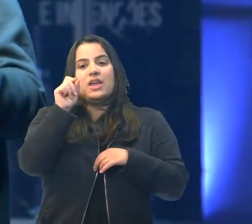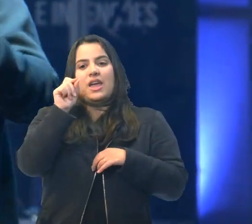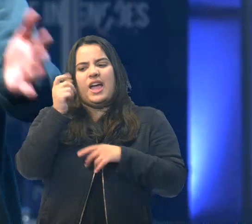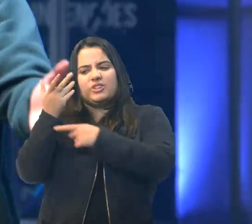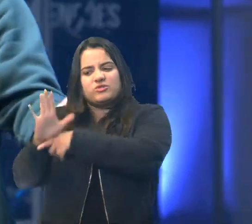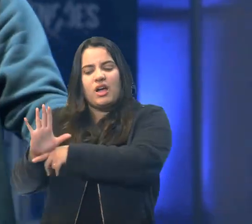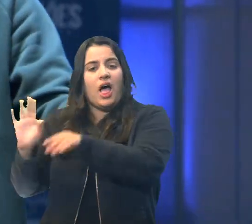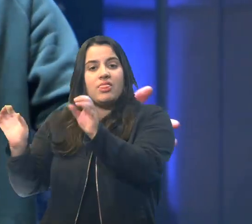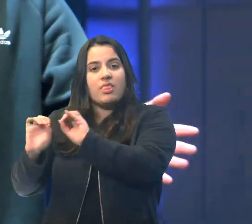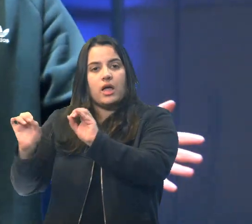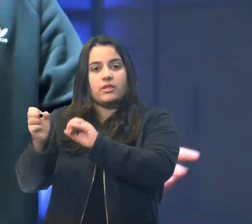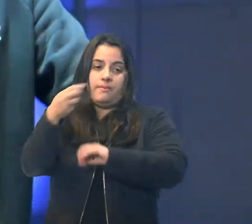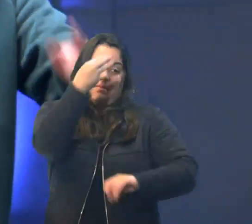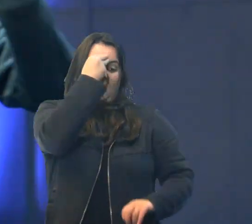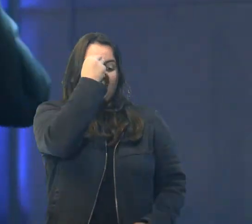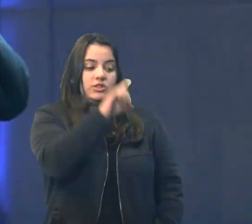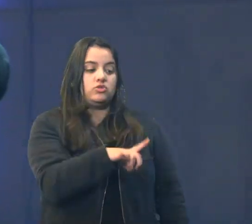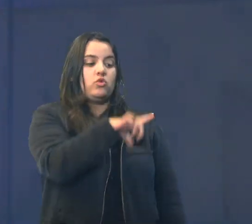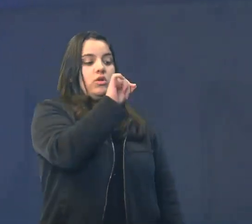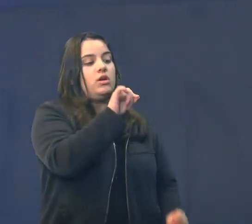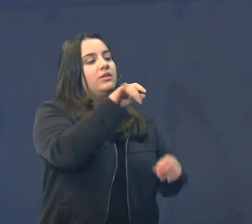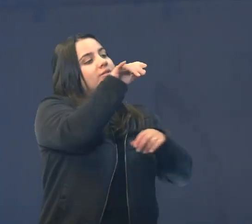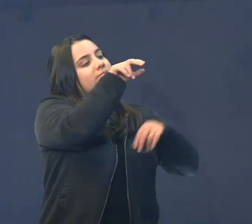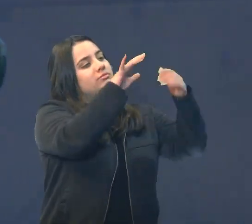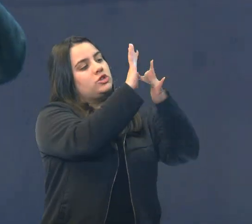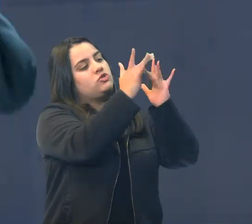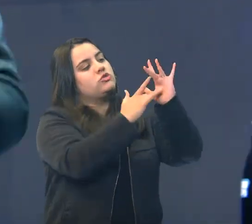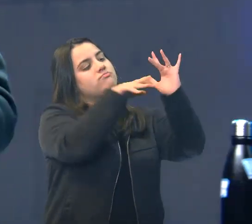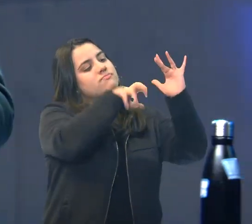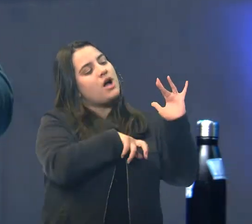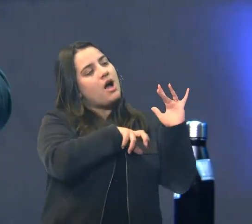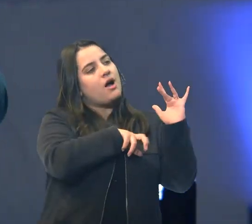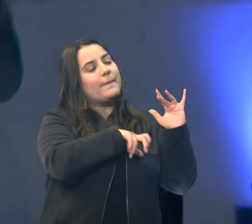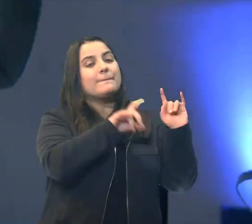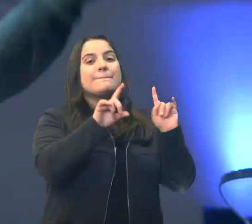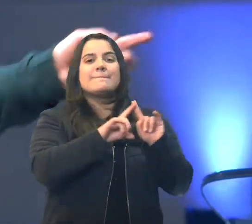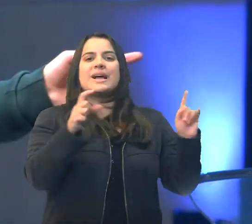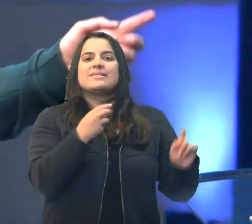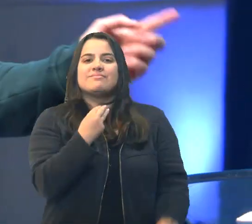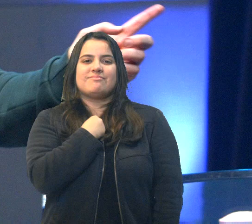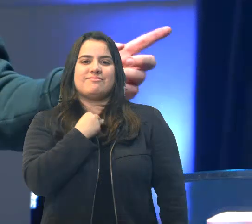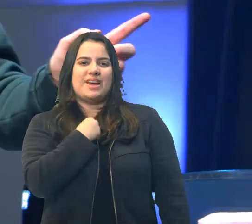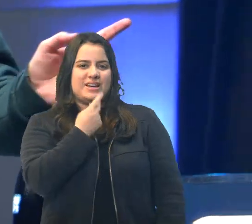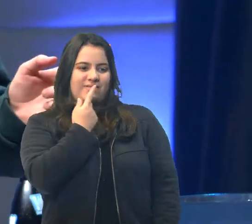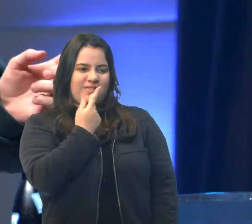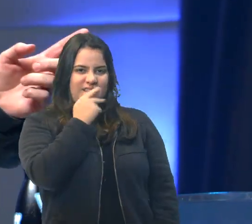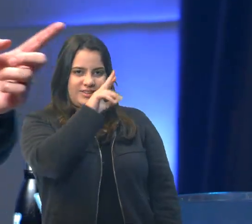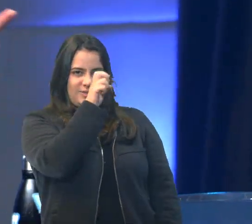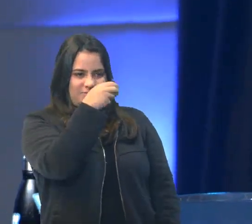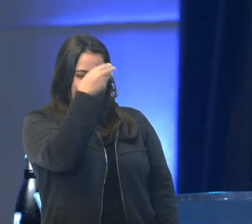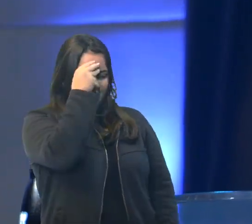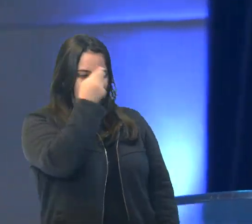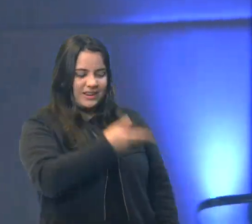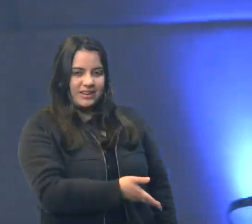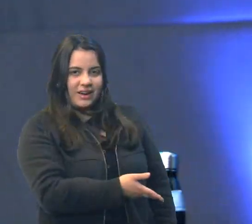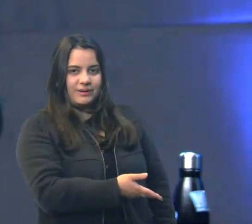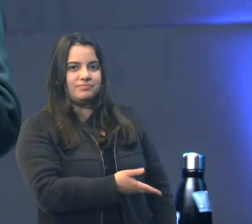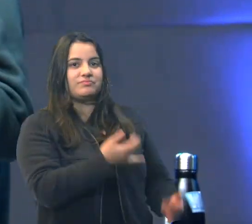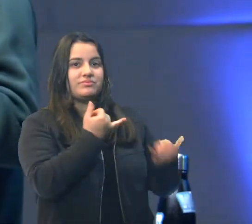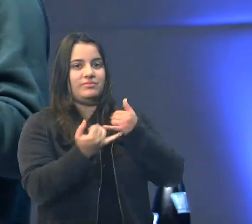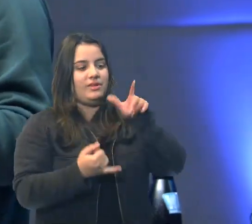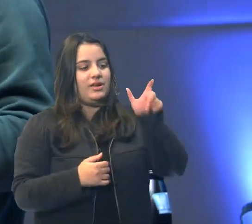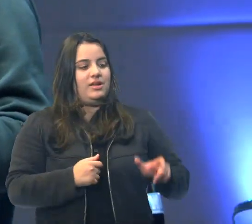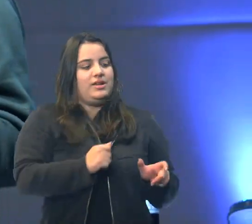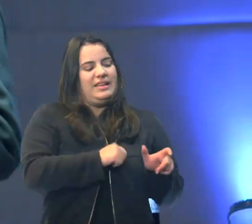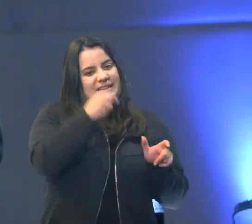Jesus. E isso foi bom. Mas pelo jeito que Marta fala sobre a irmã dela, Maria, parece que Maria já